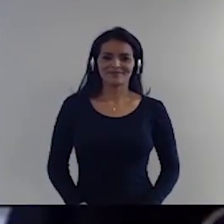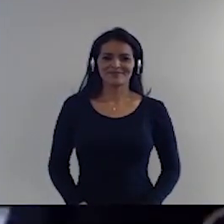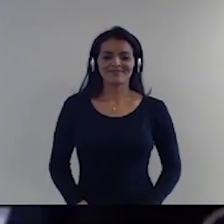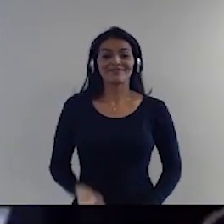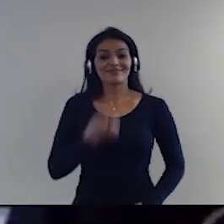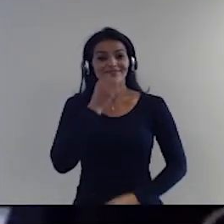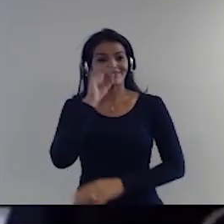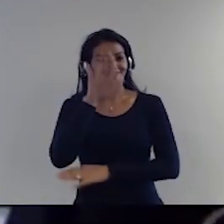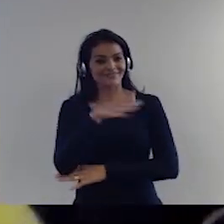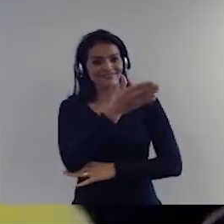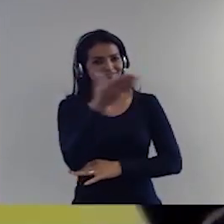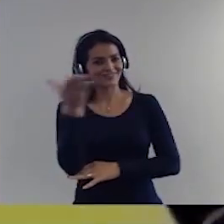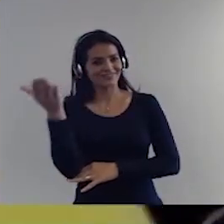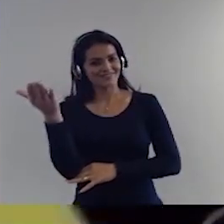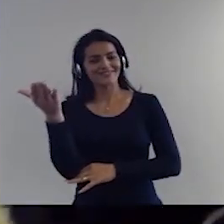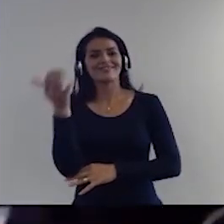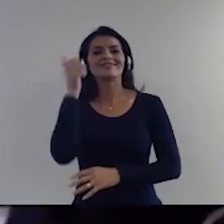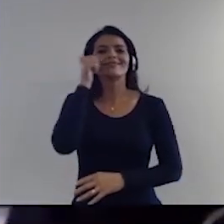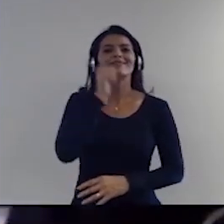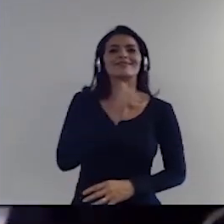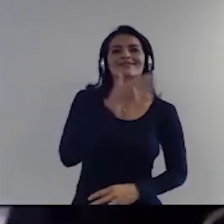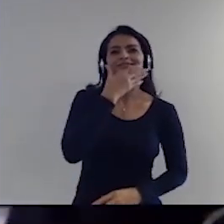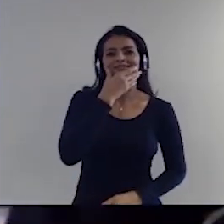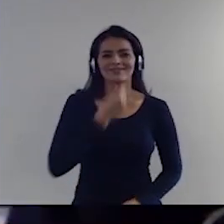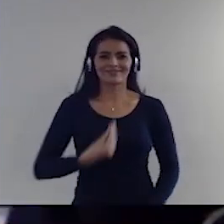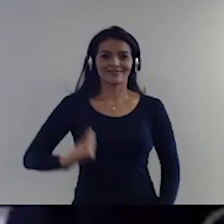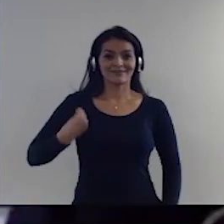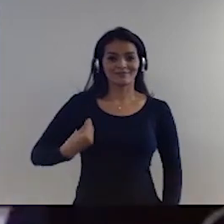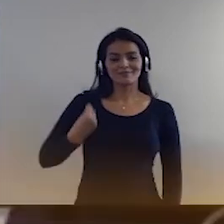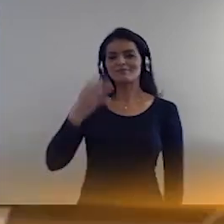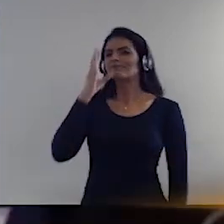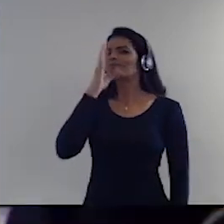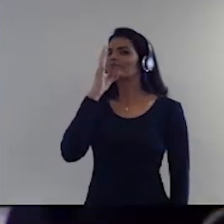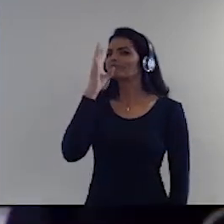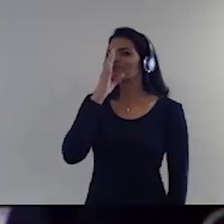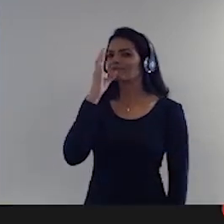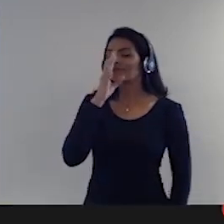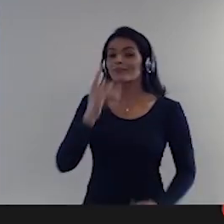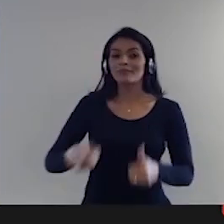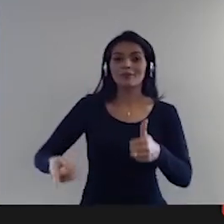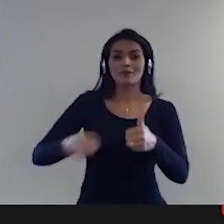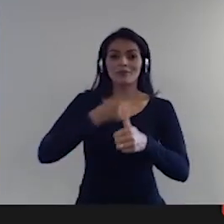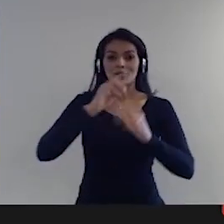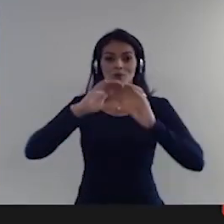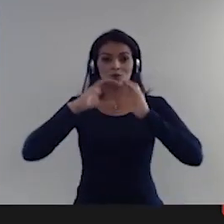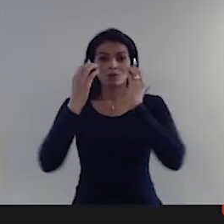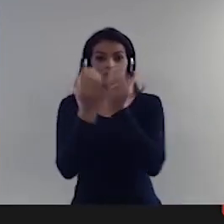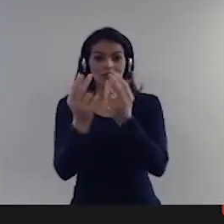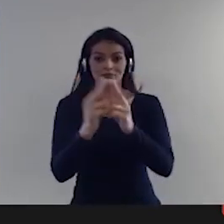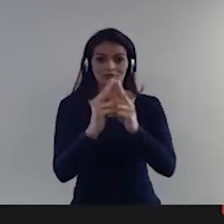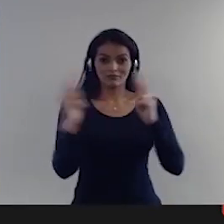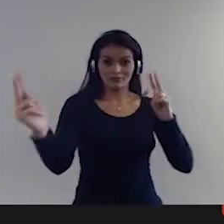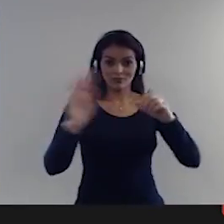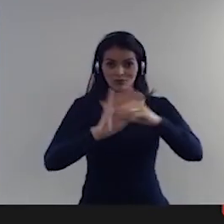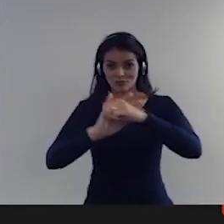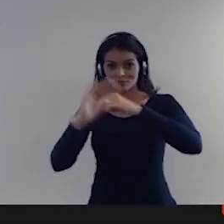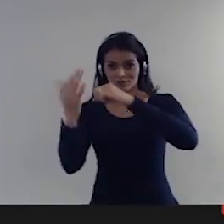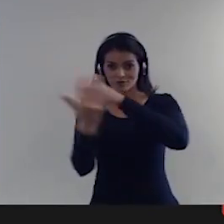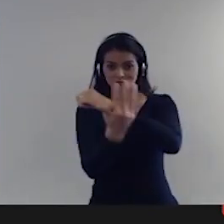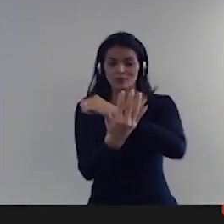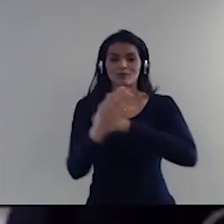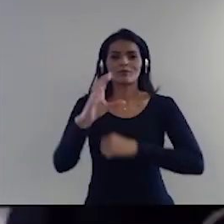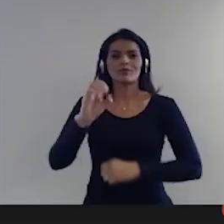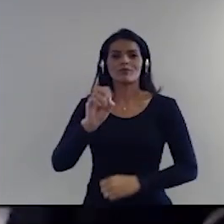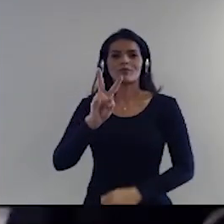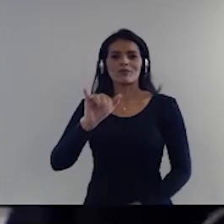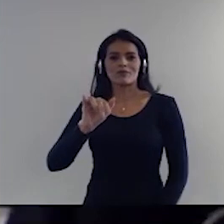Bom, boa tarde a todos e a todas que nos assistem no primeiro Congresso Digital Covid-19. É